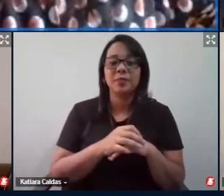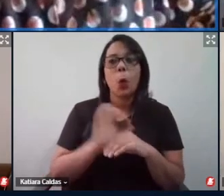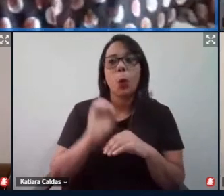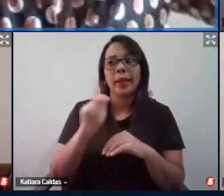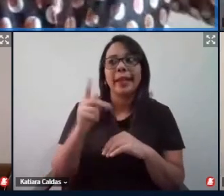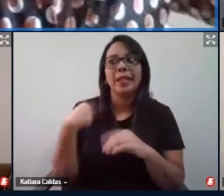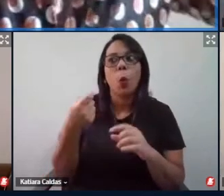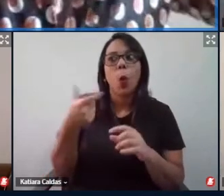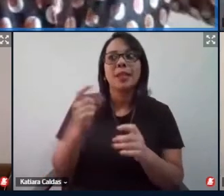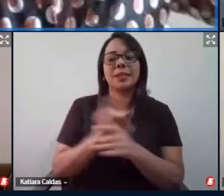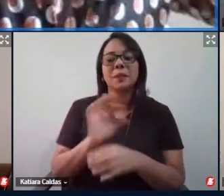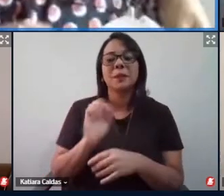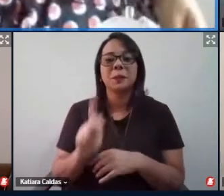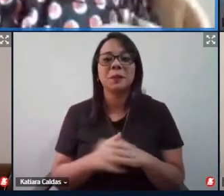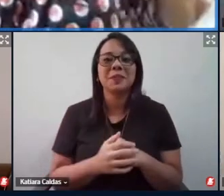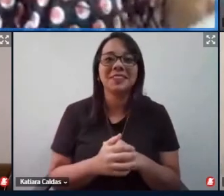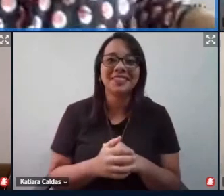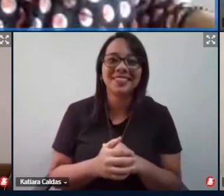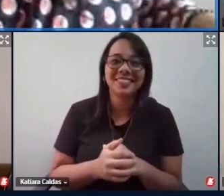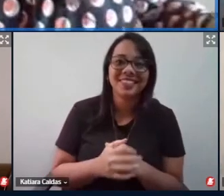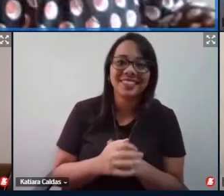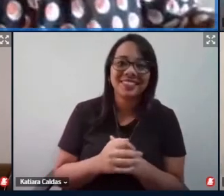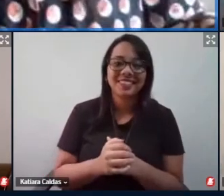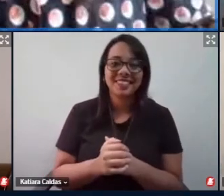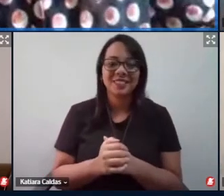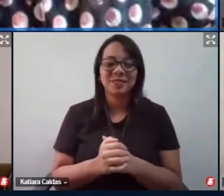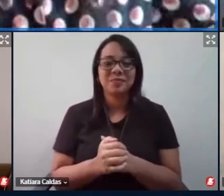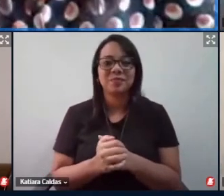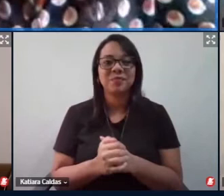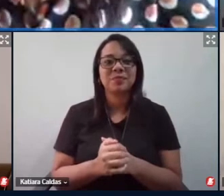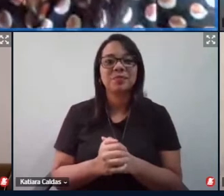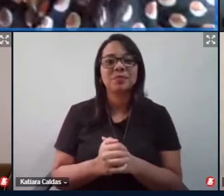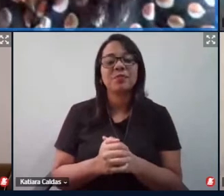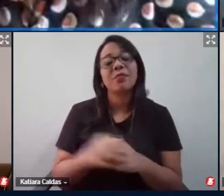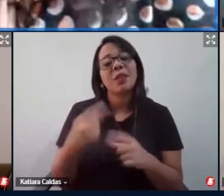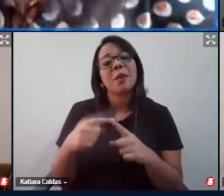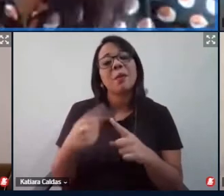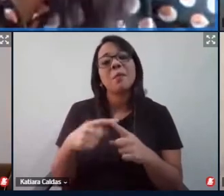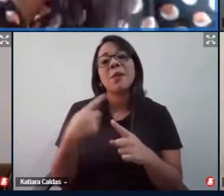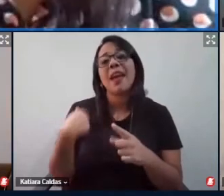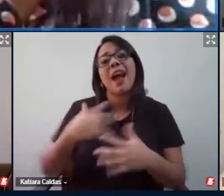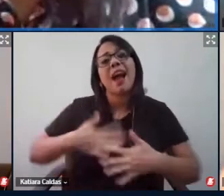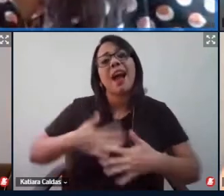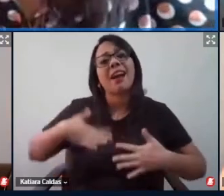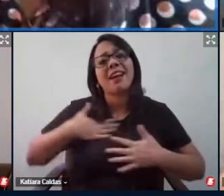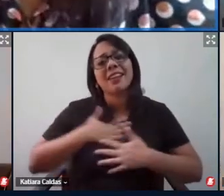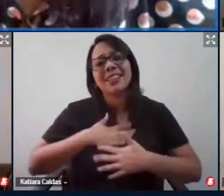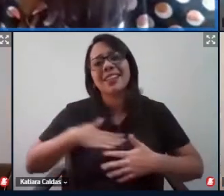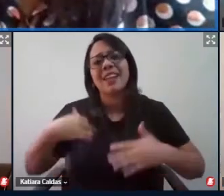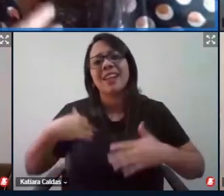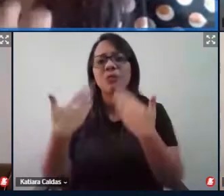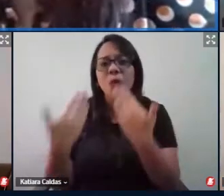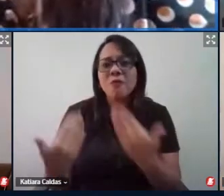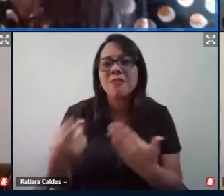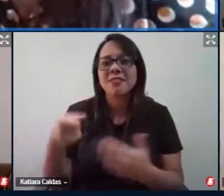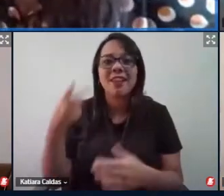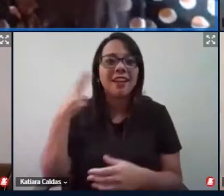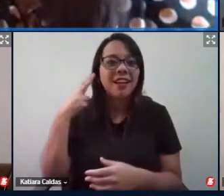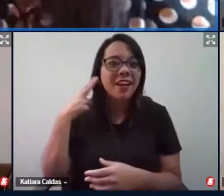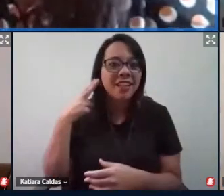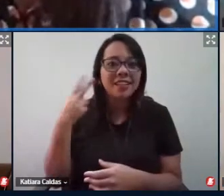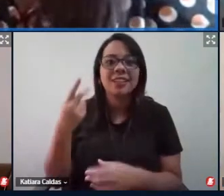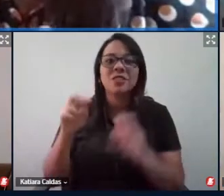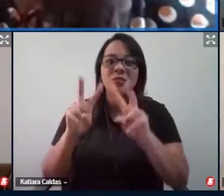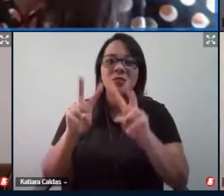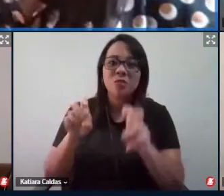concluindo. Vamos concluindo então, tá bom, professora. É que é muito agradável conversar com o Alex, né? Conversar sobre